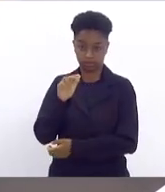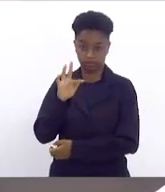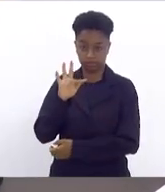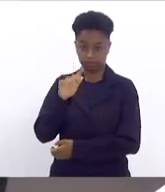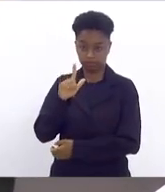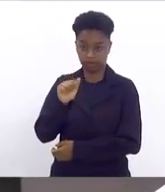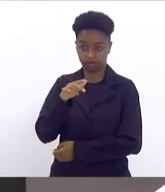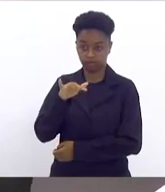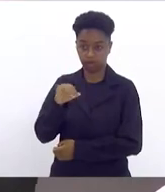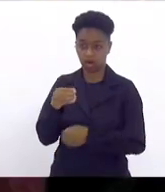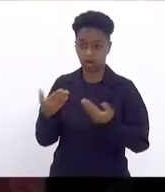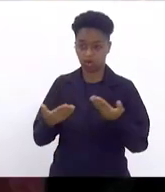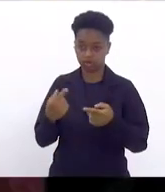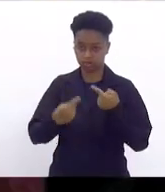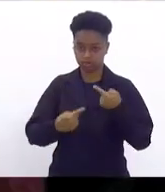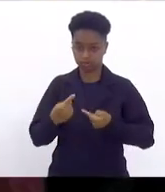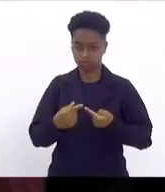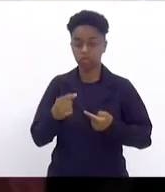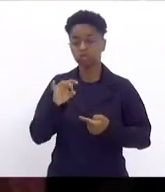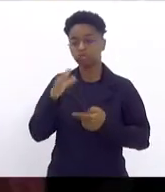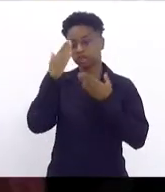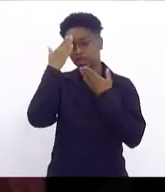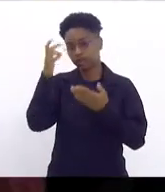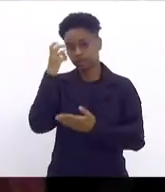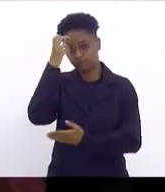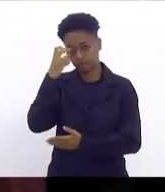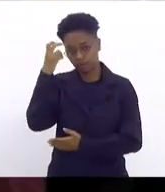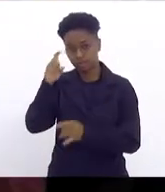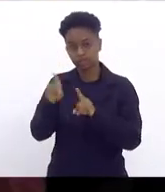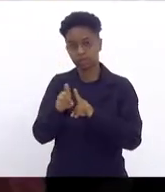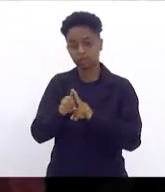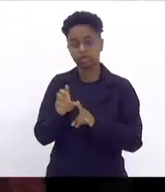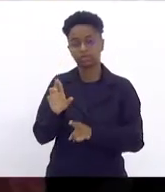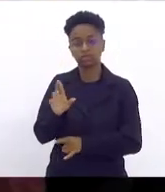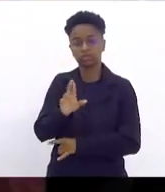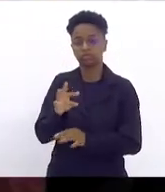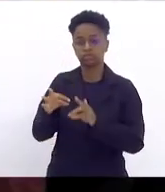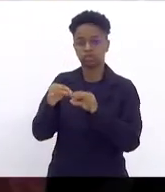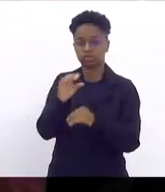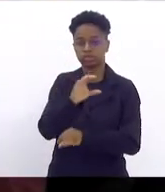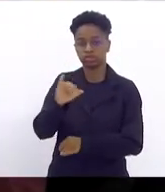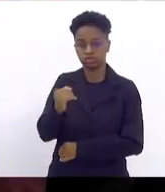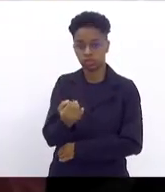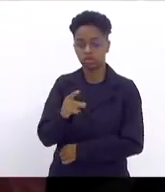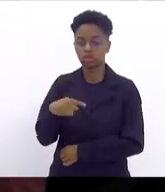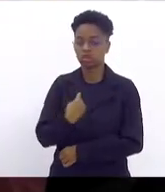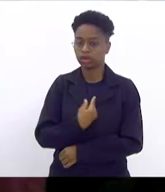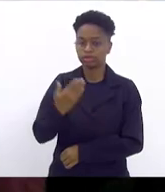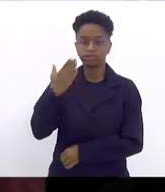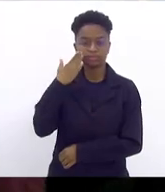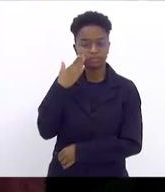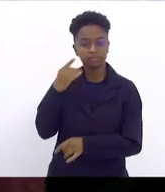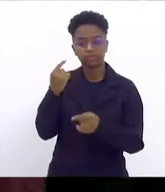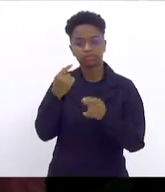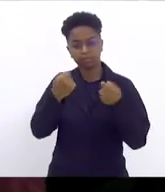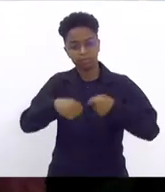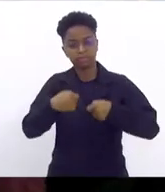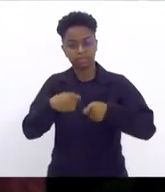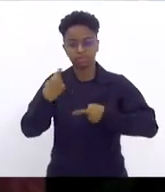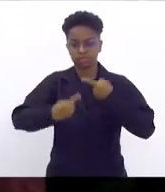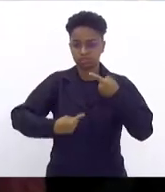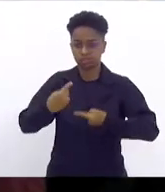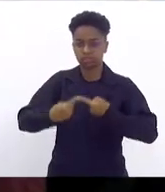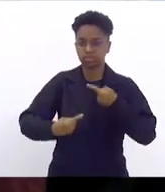É só agradecer a deputada Verônica, a todos os membros da CCJ. A gente, né, vive a necessidade de debater uma